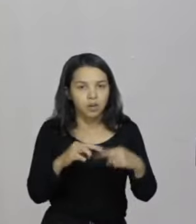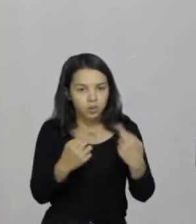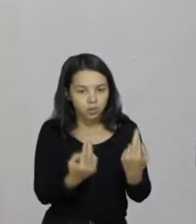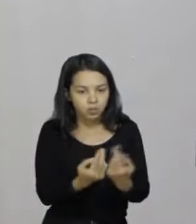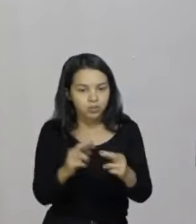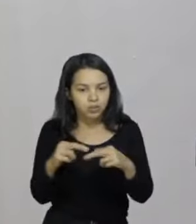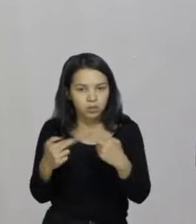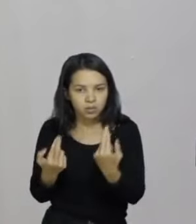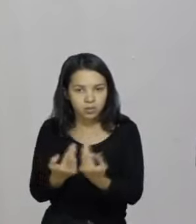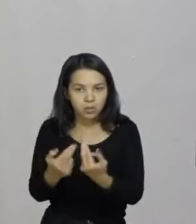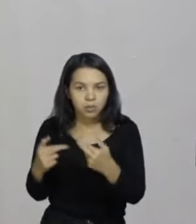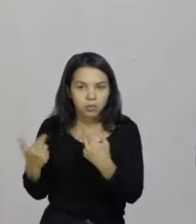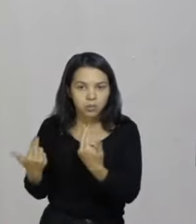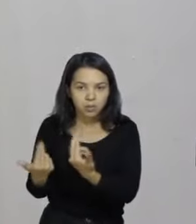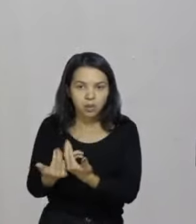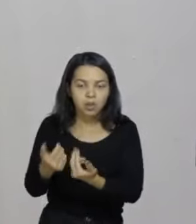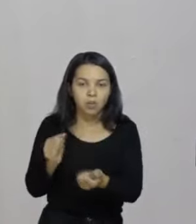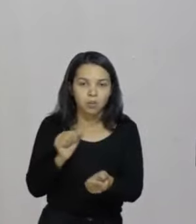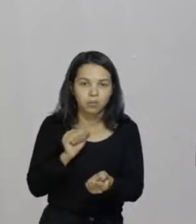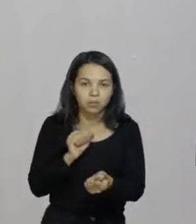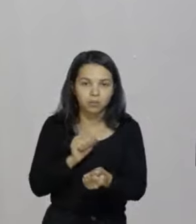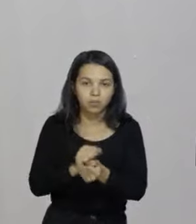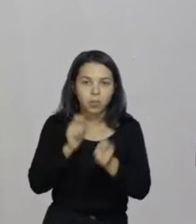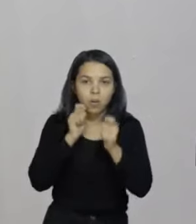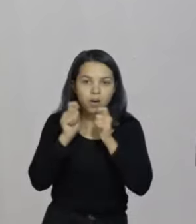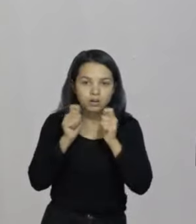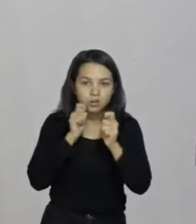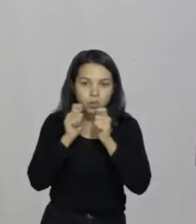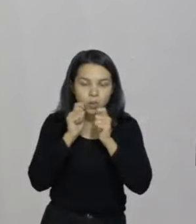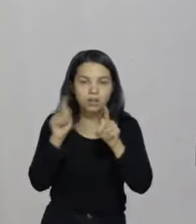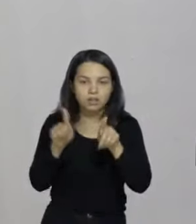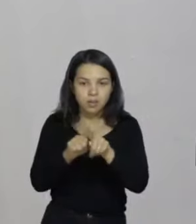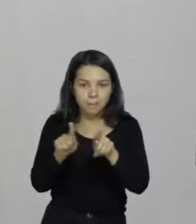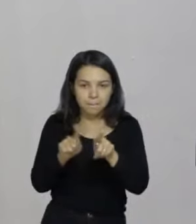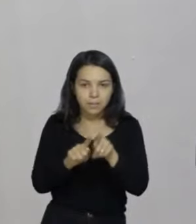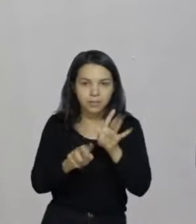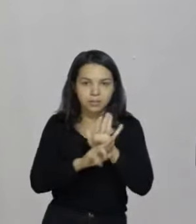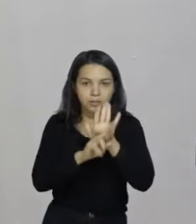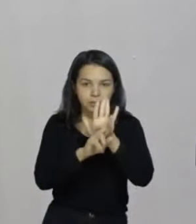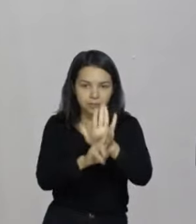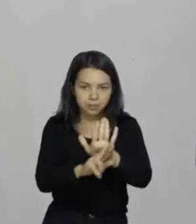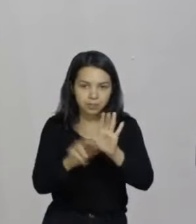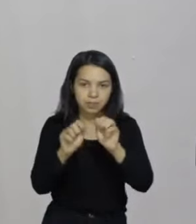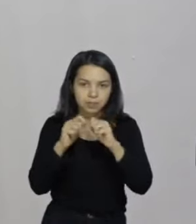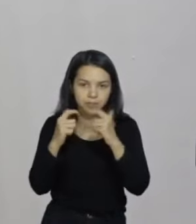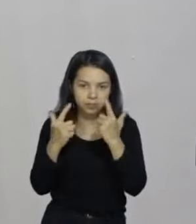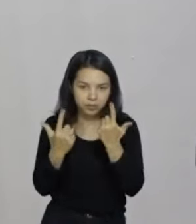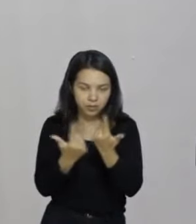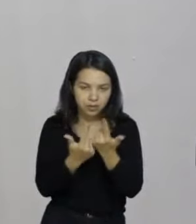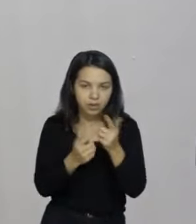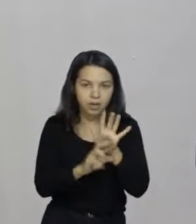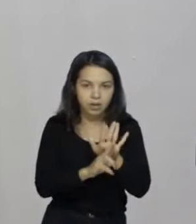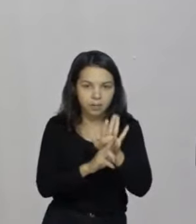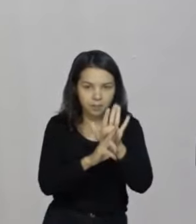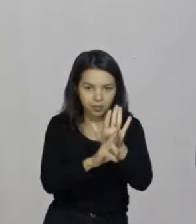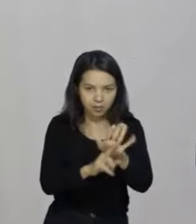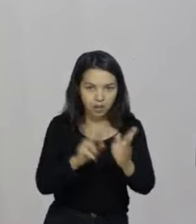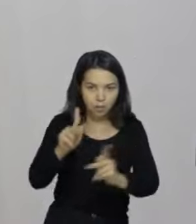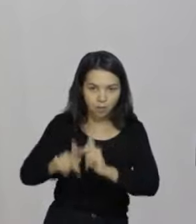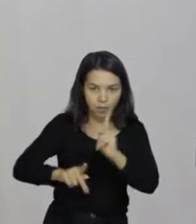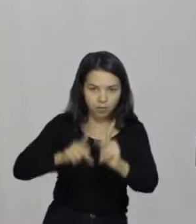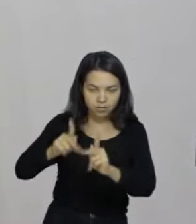acompanhado da sua assessoria e dos representantes dessa casa que representam a população